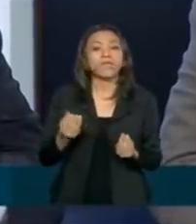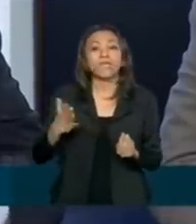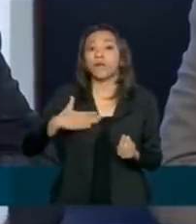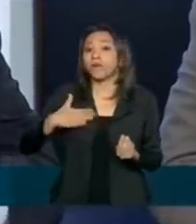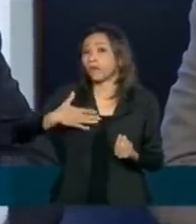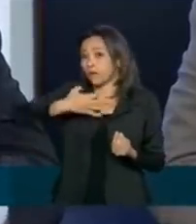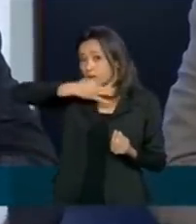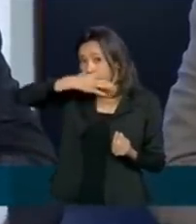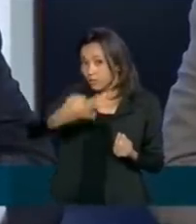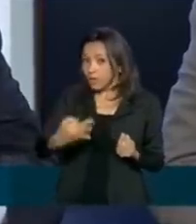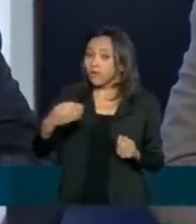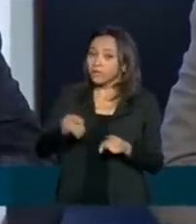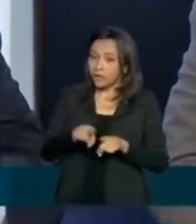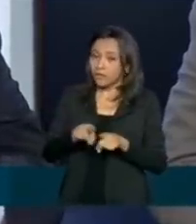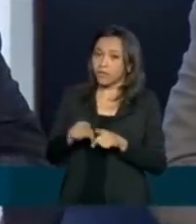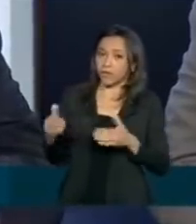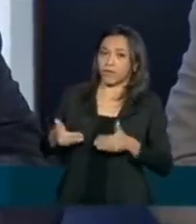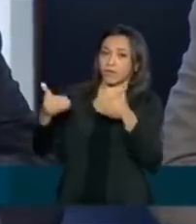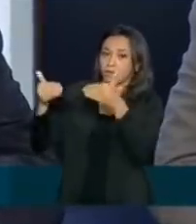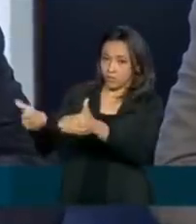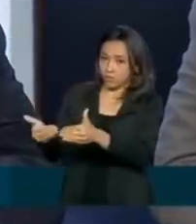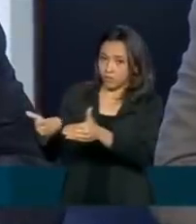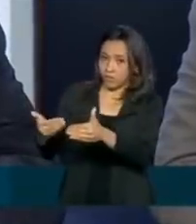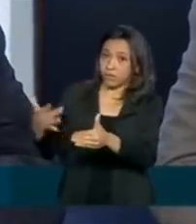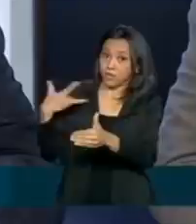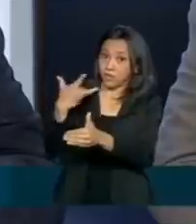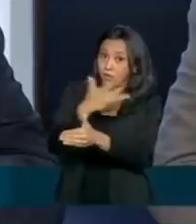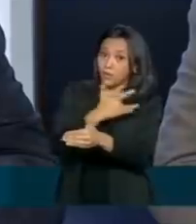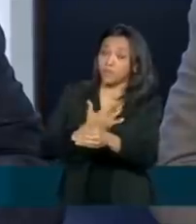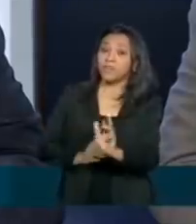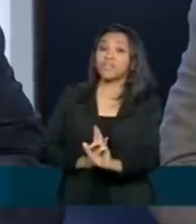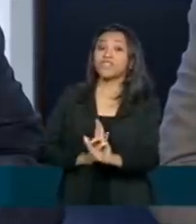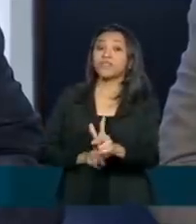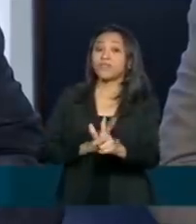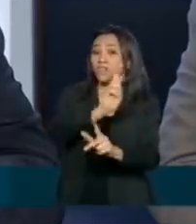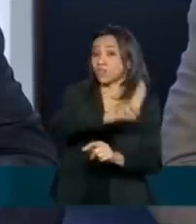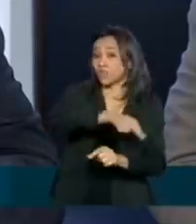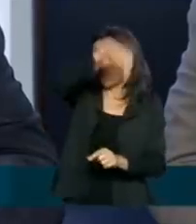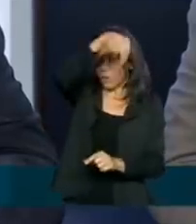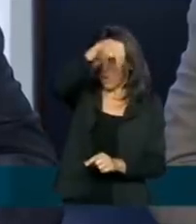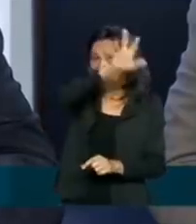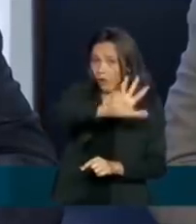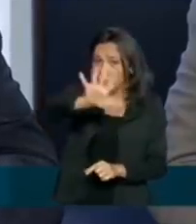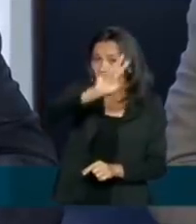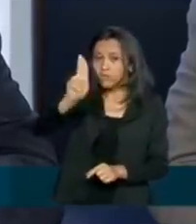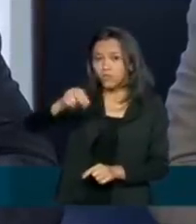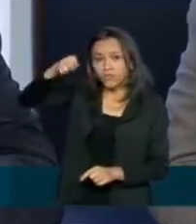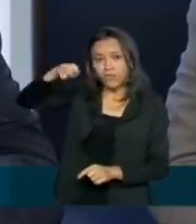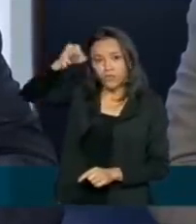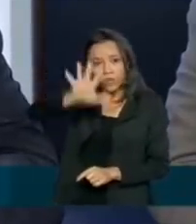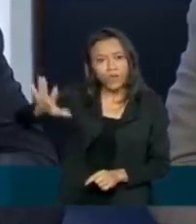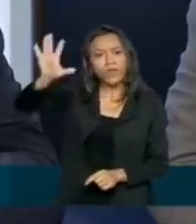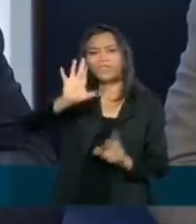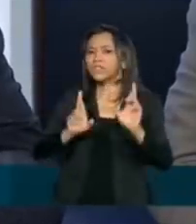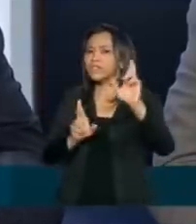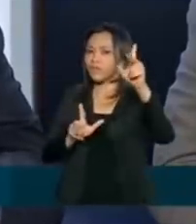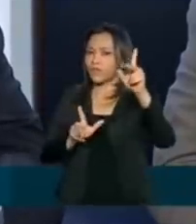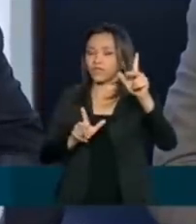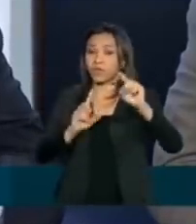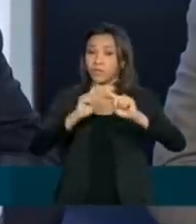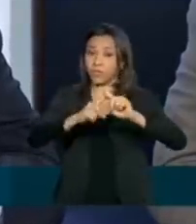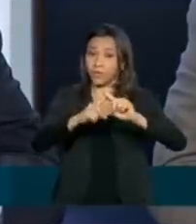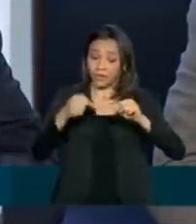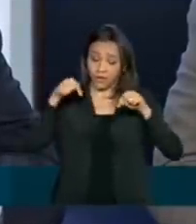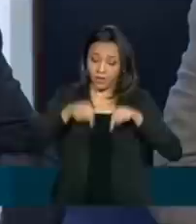visão do Ministério da Saúde, esse impacto ele vai ser completamente diferente do Norte e Nordeste, por algumas razões. Houve uma